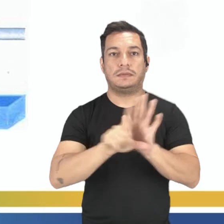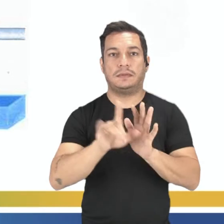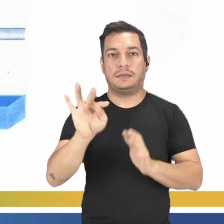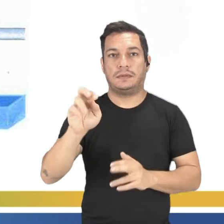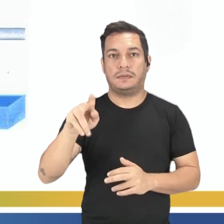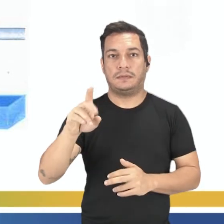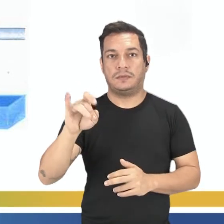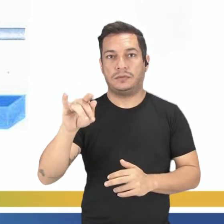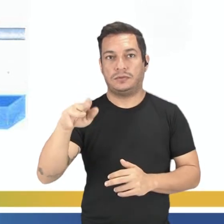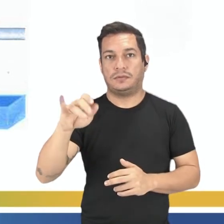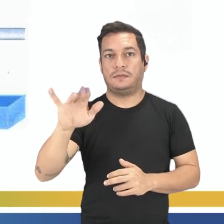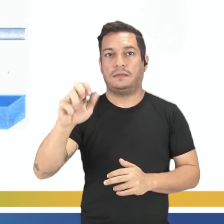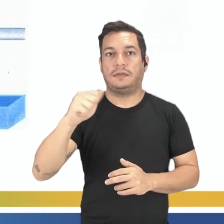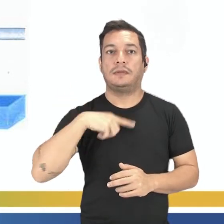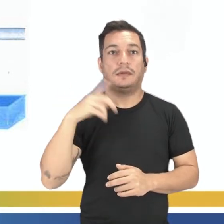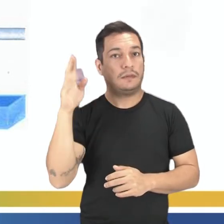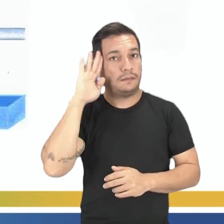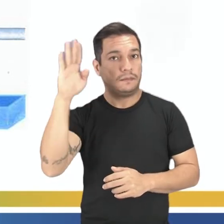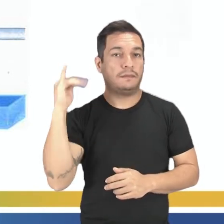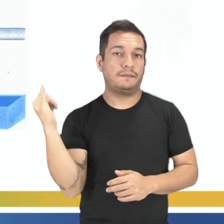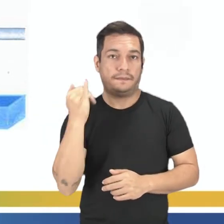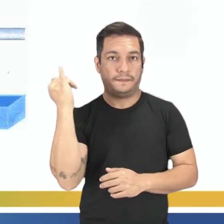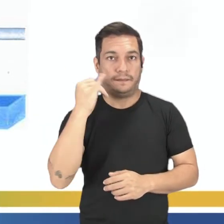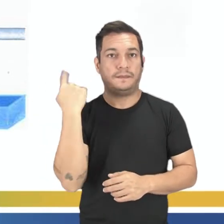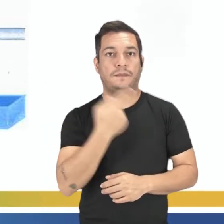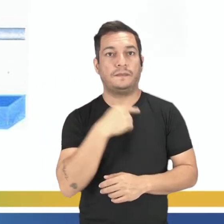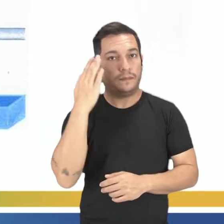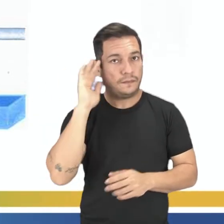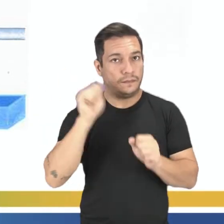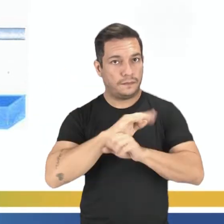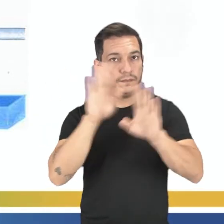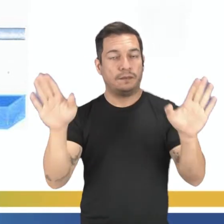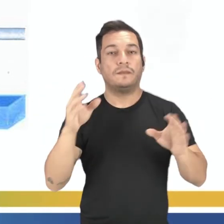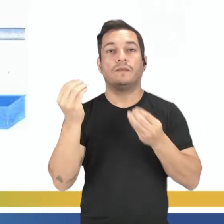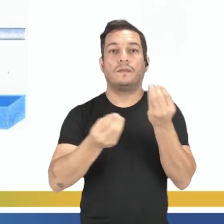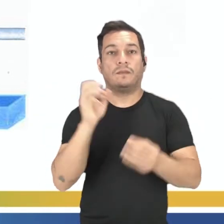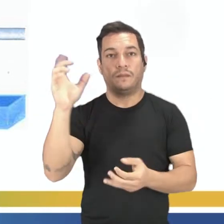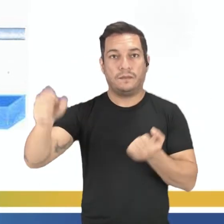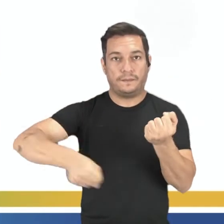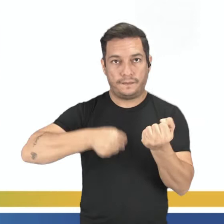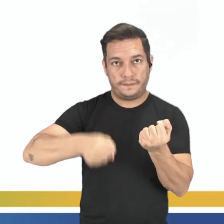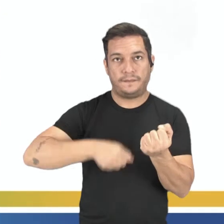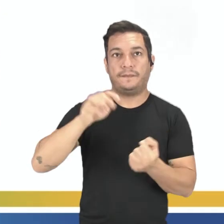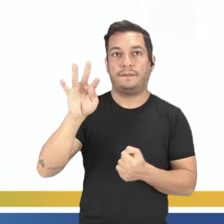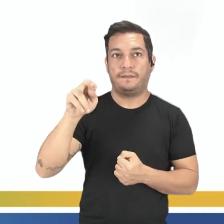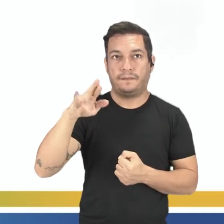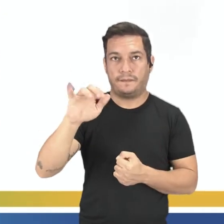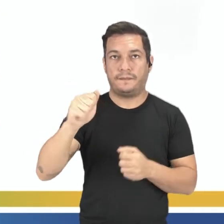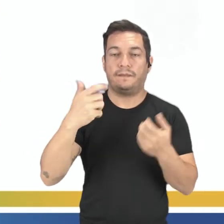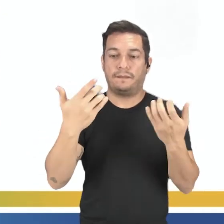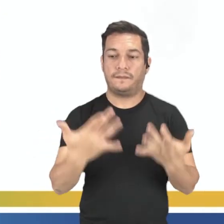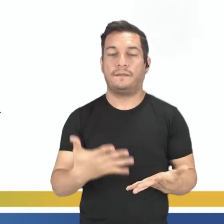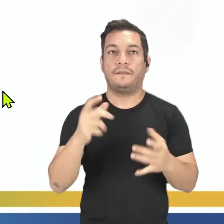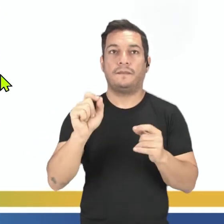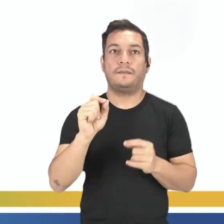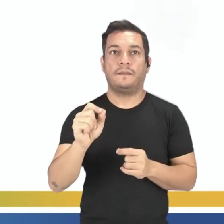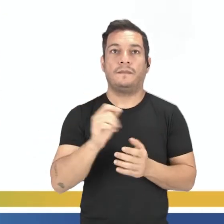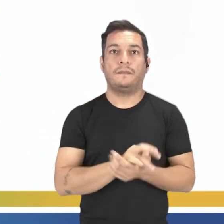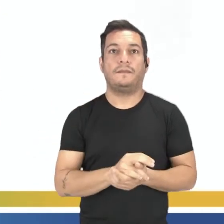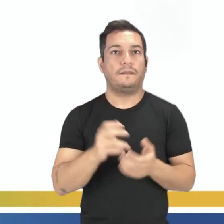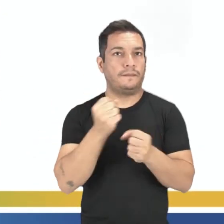termodinâmica, que é fundamental para a gente entender o funcionamento das máquinas térmicas, que diz o seguinte: